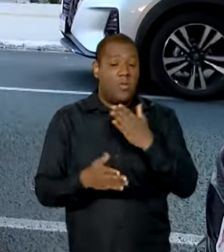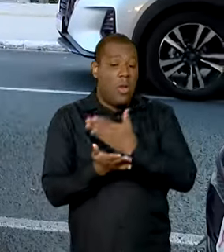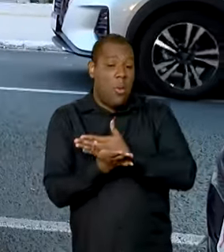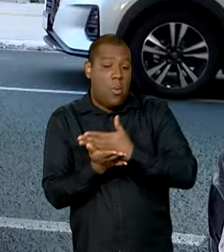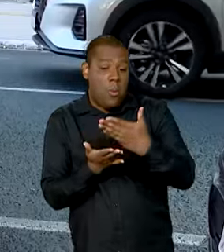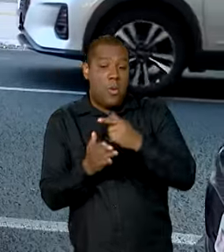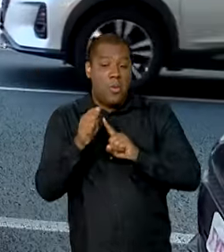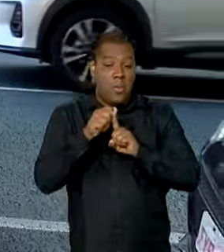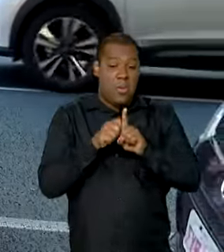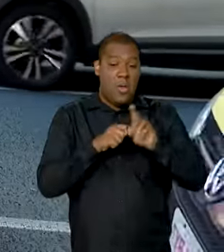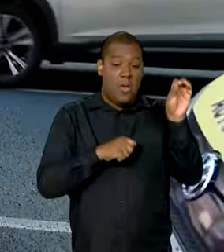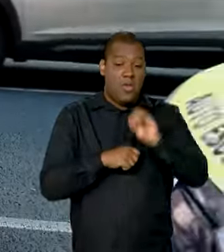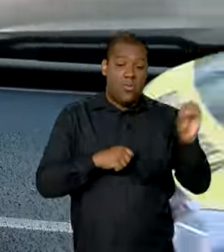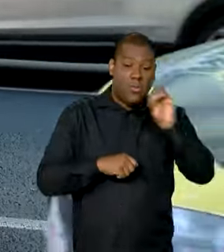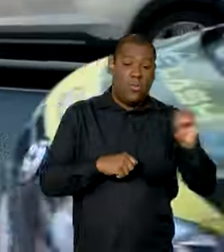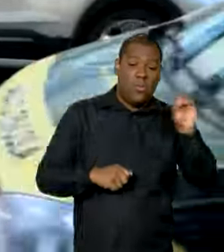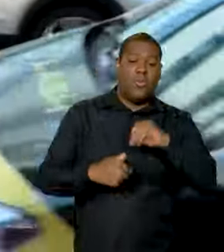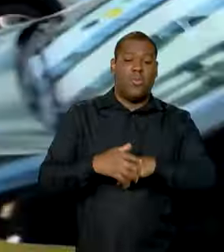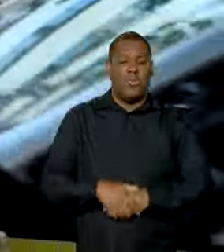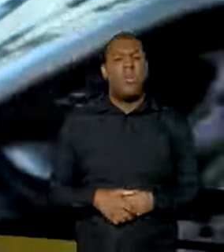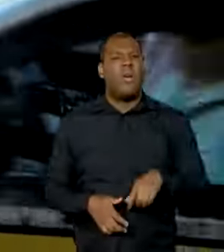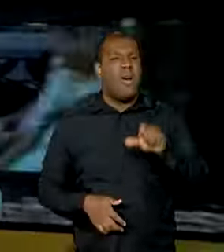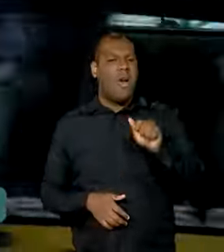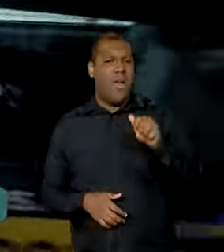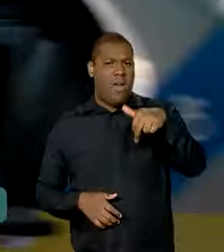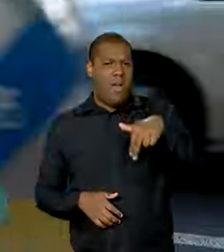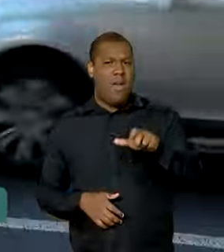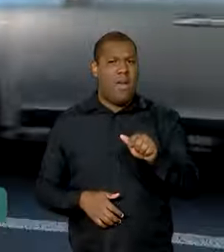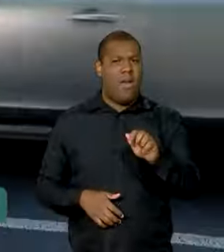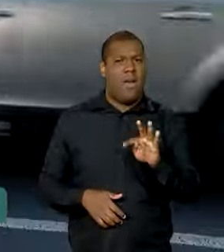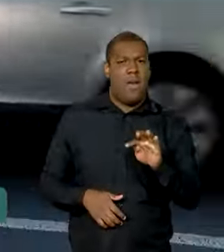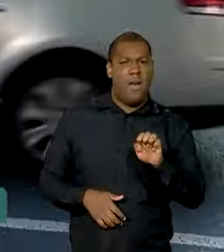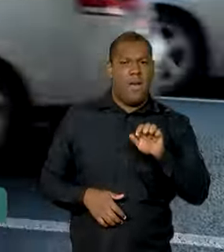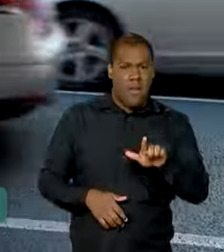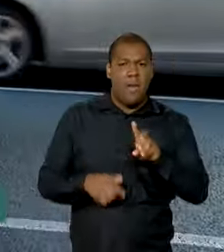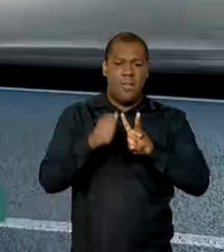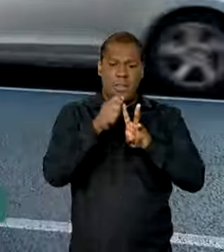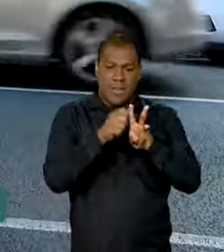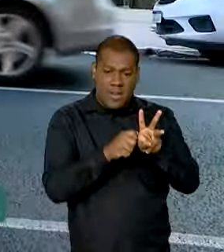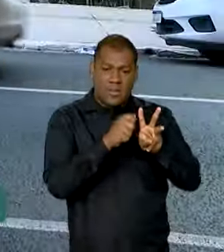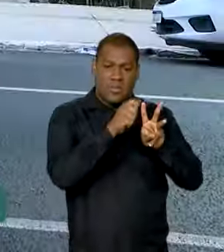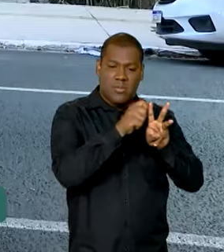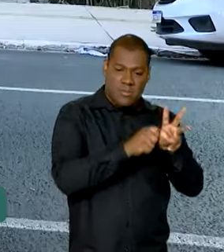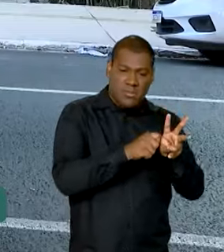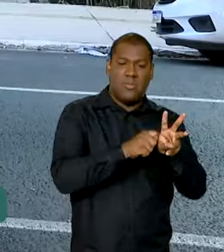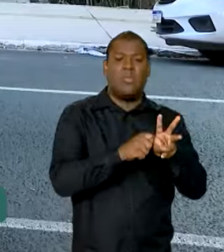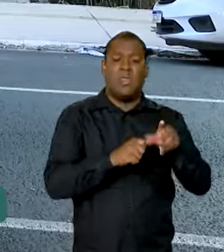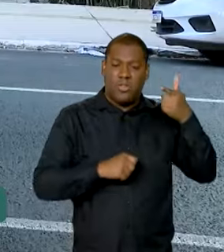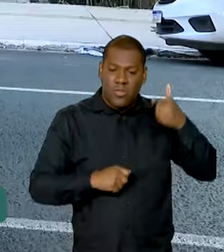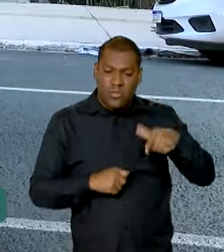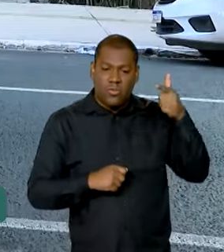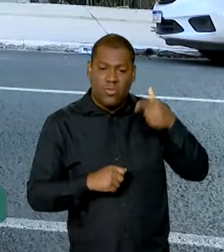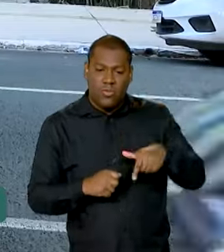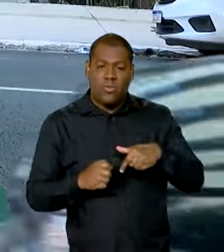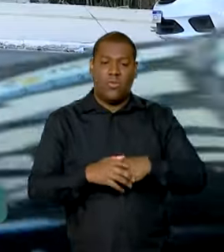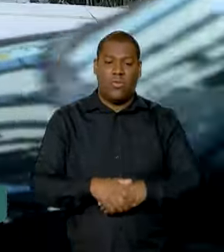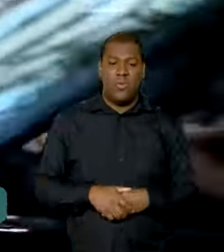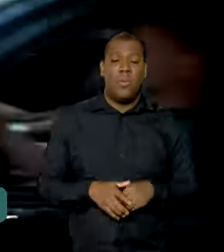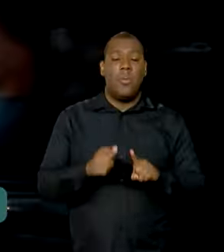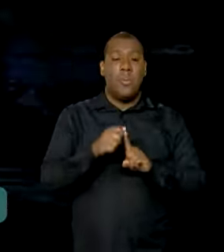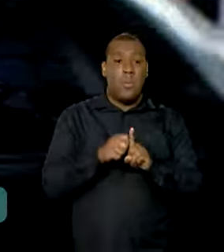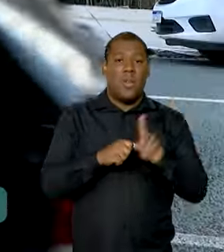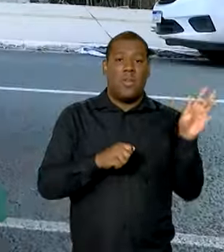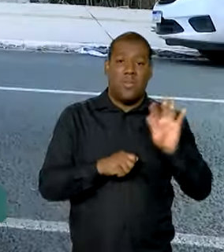então a Anatel passou a fazer campanhas periódicas a cada 3 meses. Neste ano, a primeira delas foi em fevereiro e